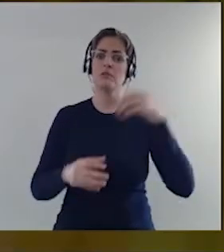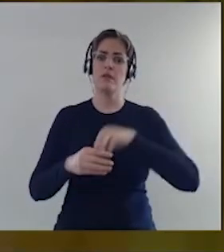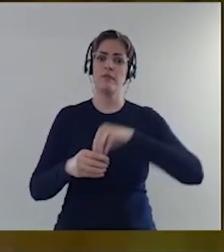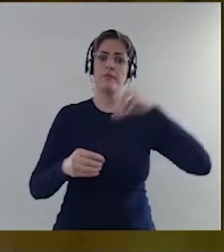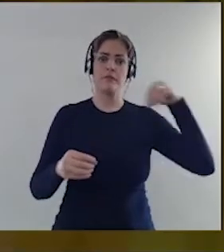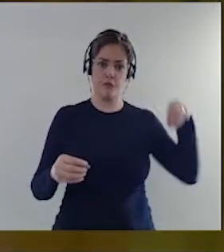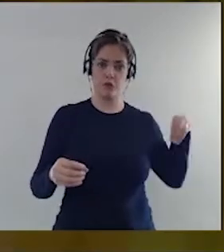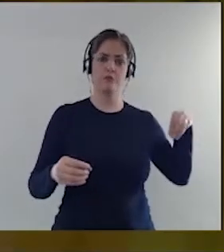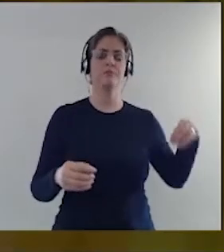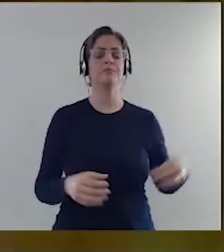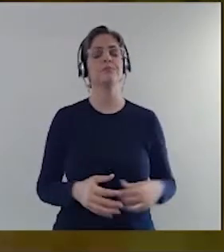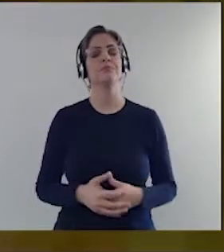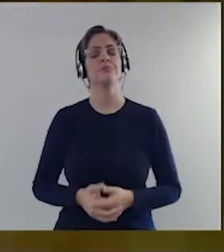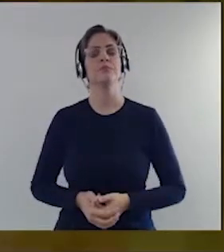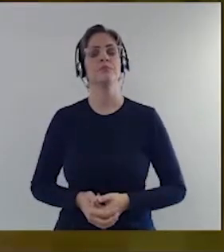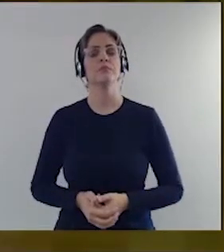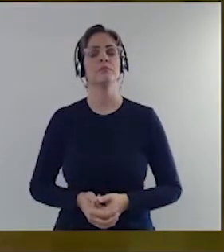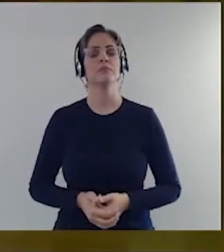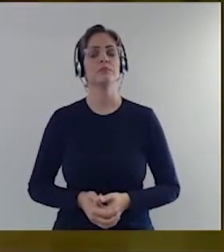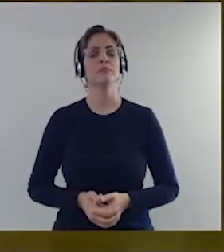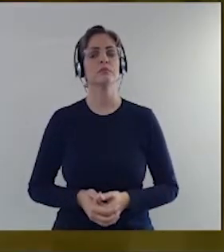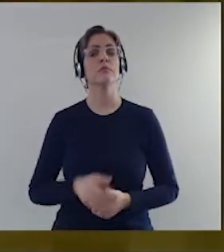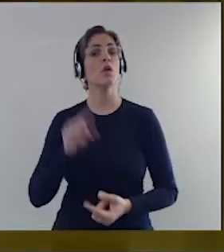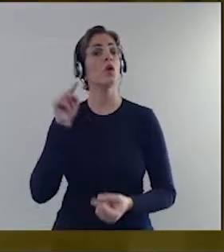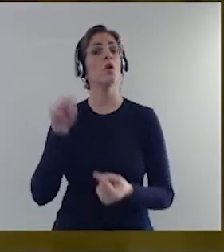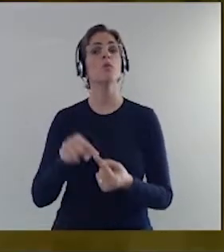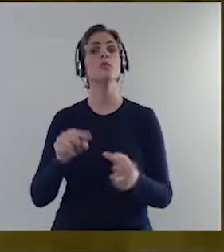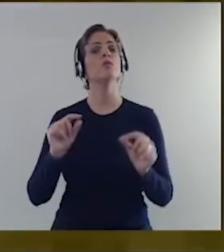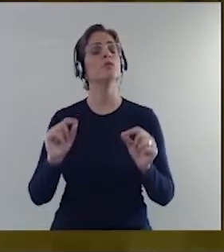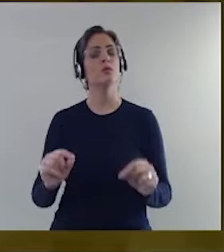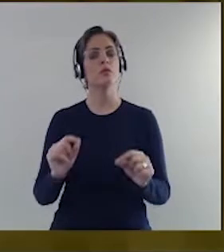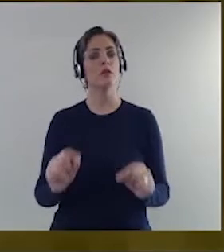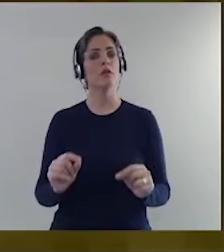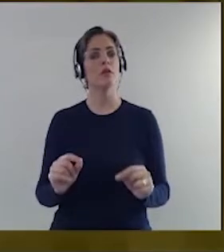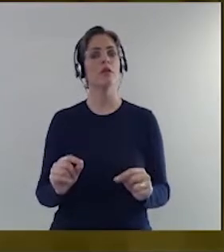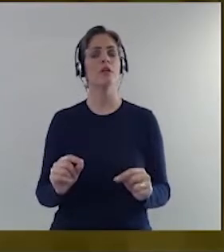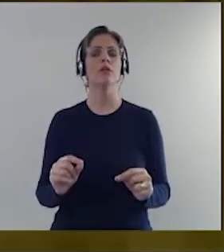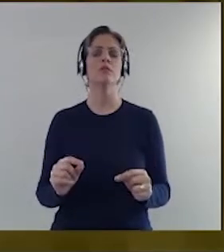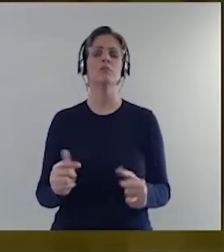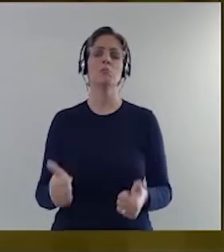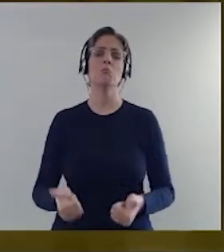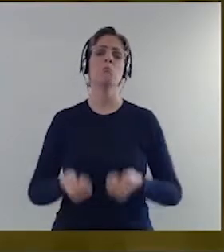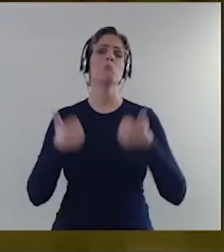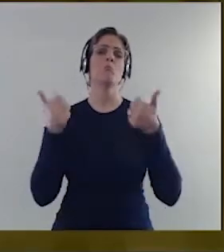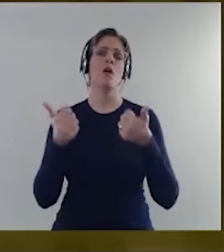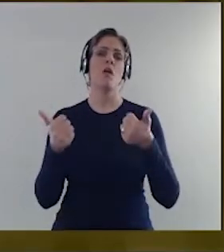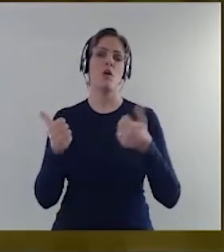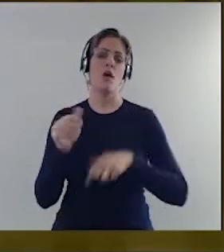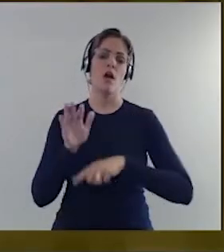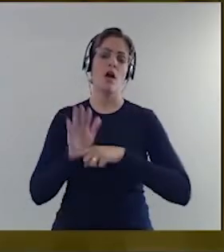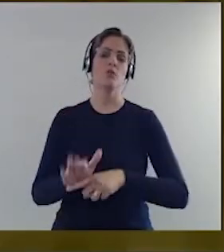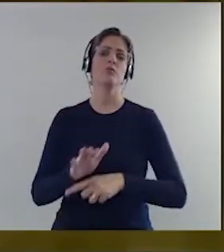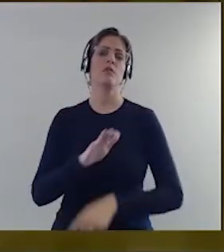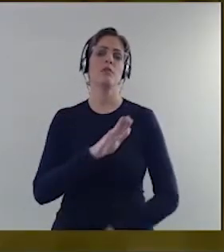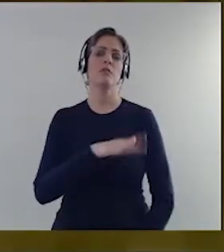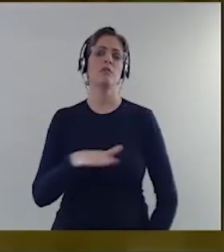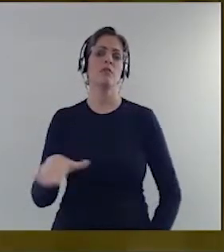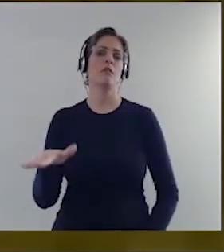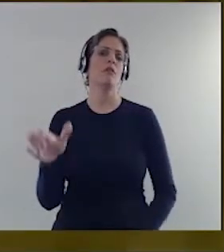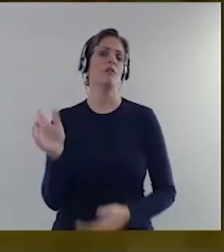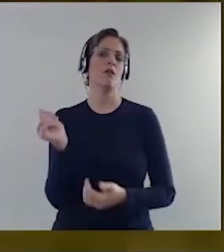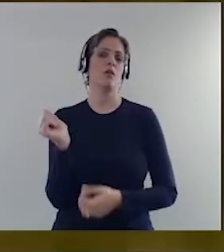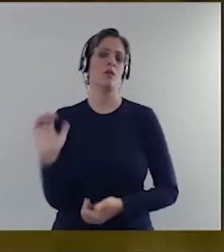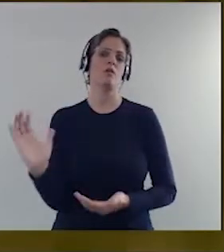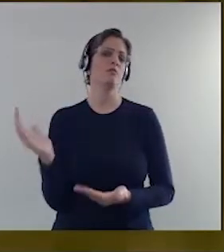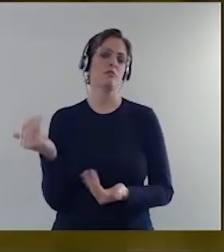completamente alijado. A finalidade era atender de forma mais robusta os interesses dos menores,